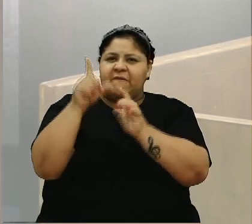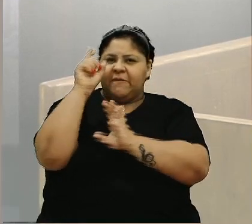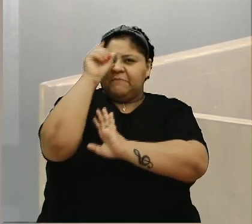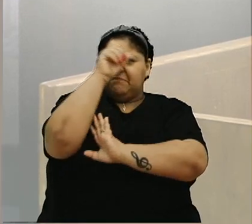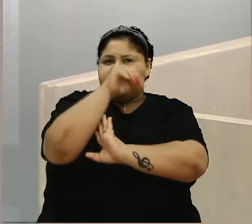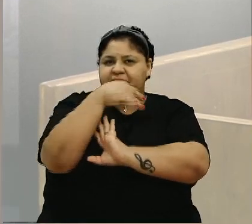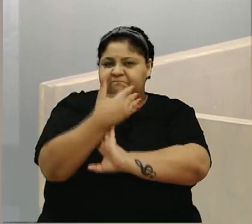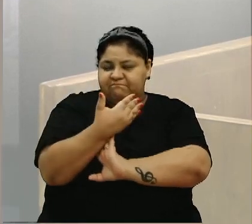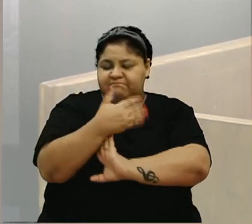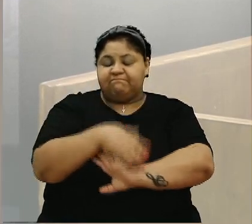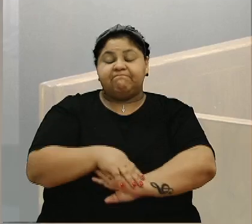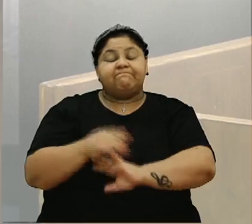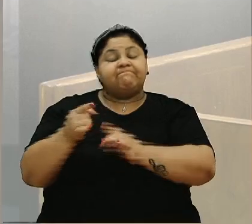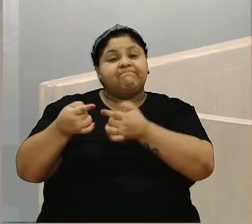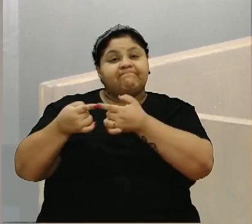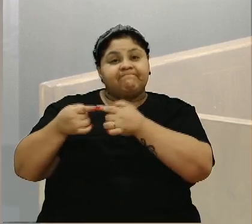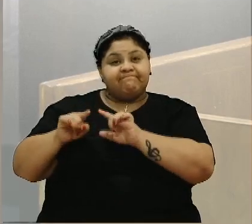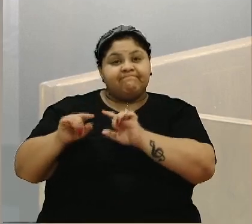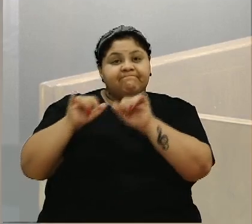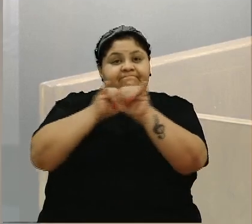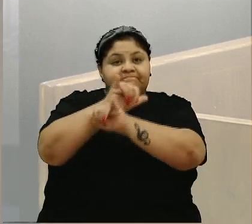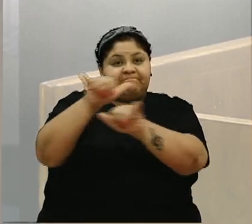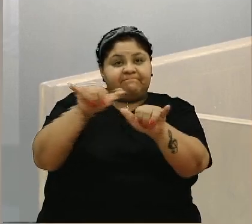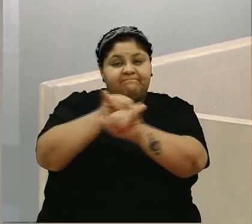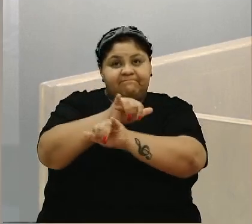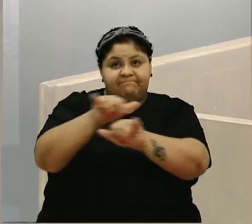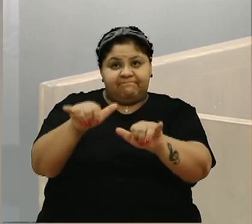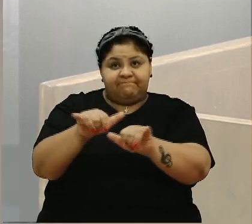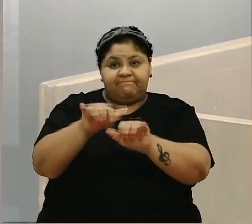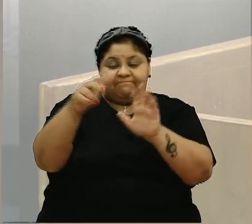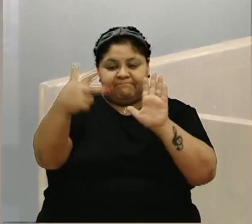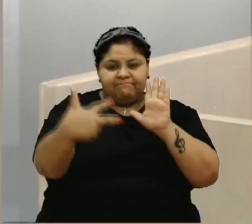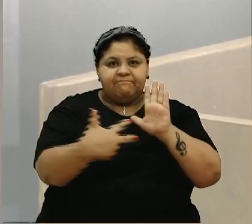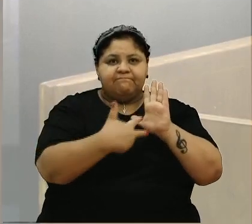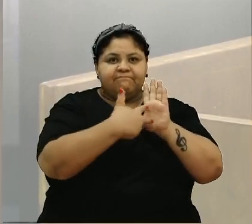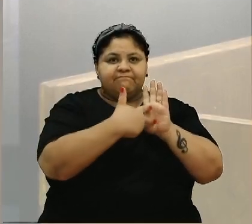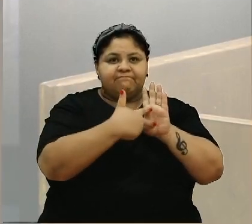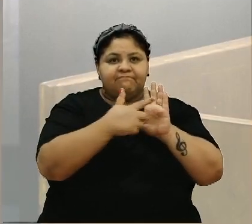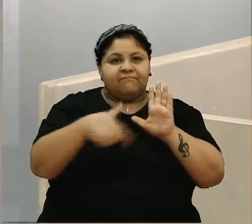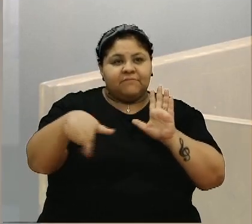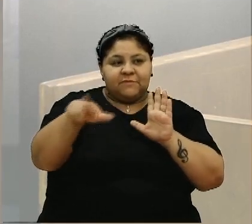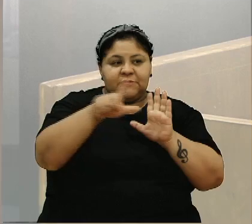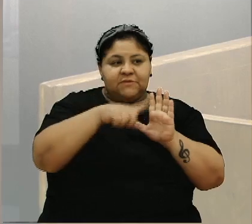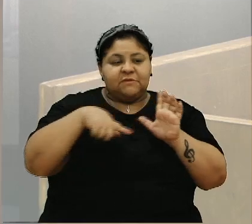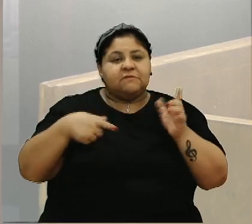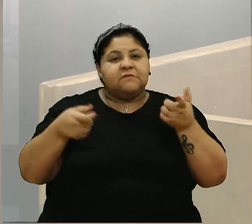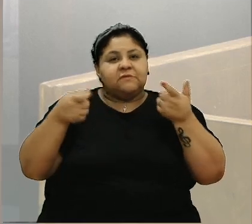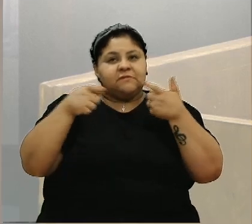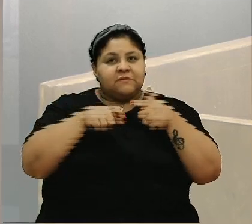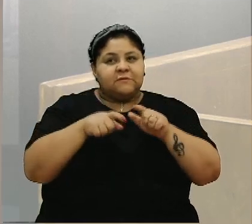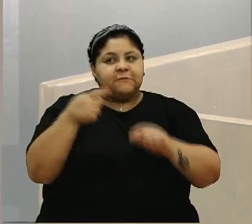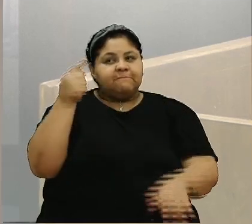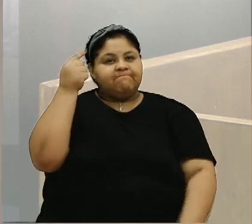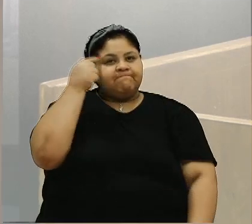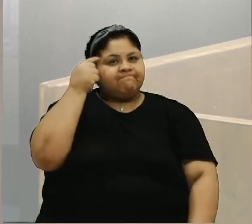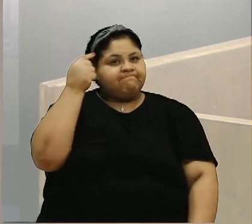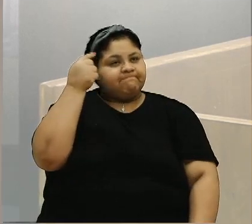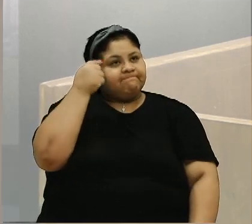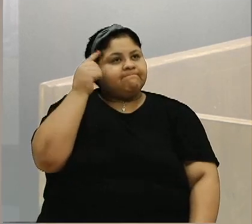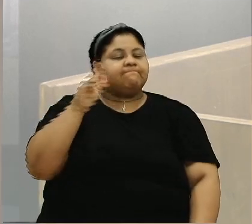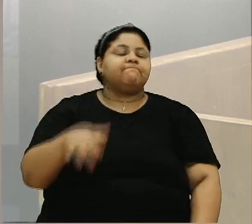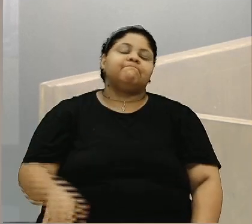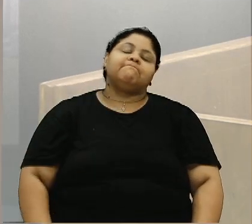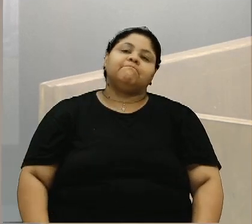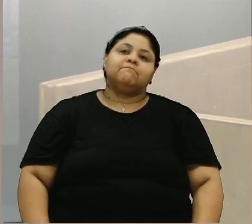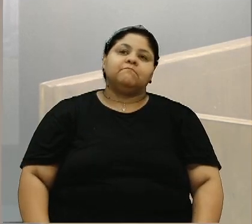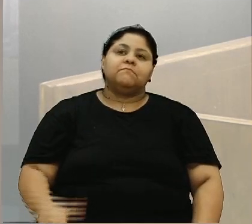complexas. Mas um dado que chama muita atenção e que a gente precisa refletir